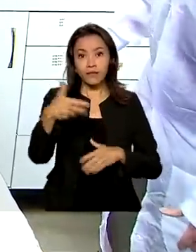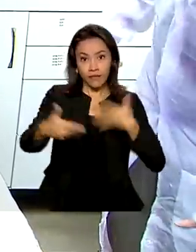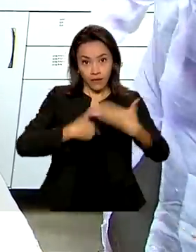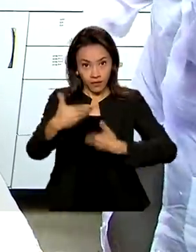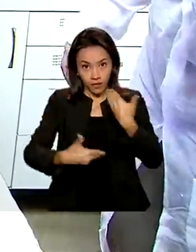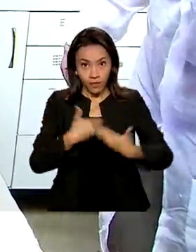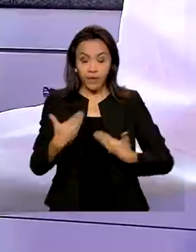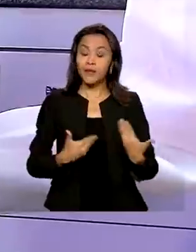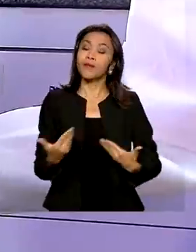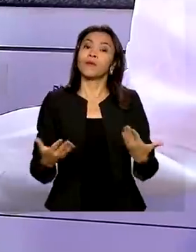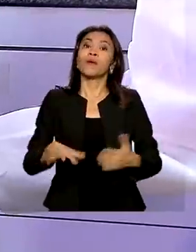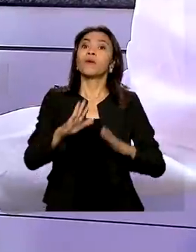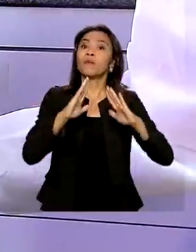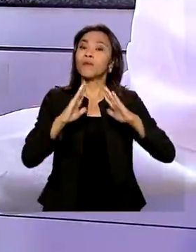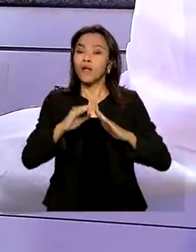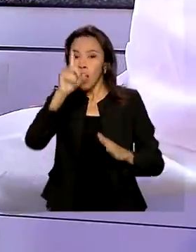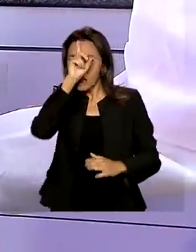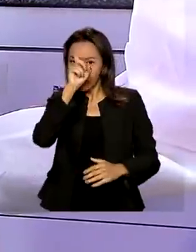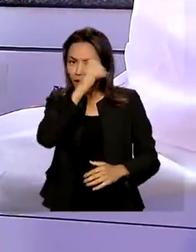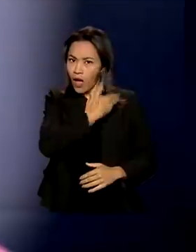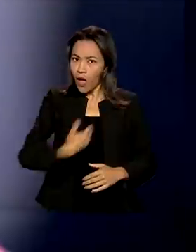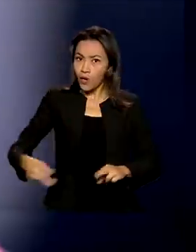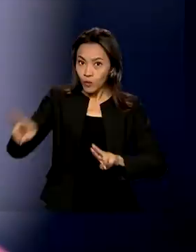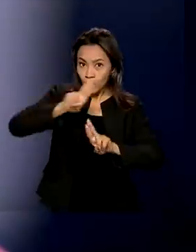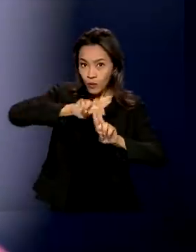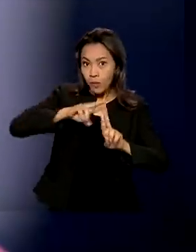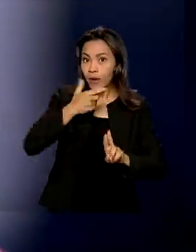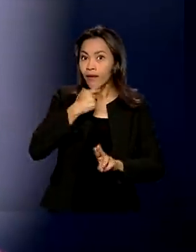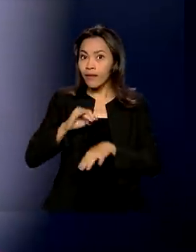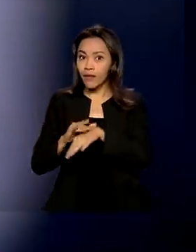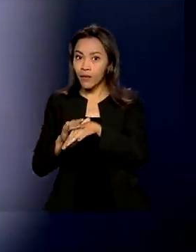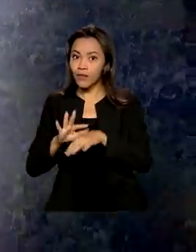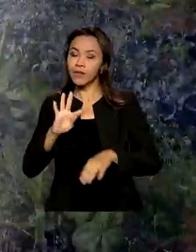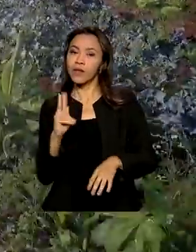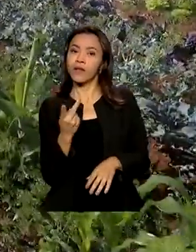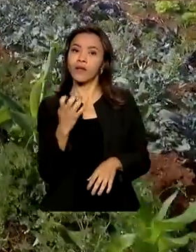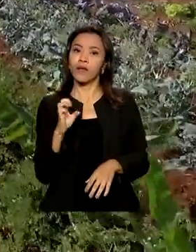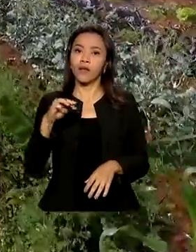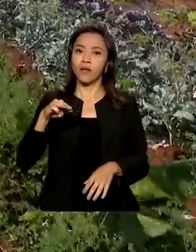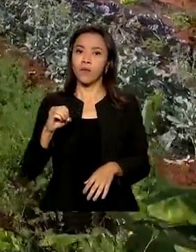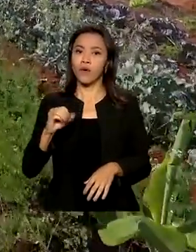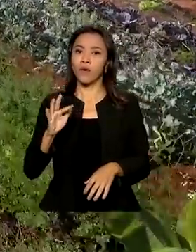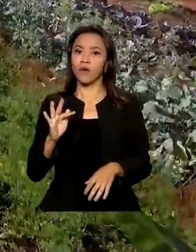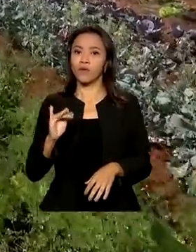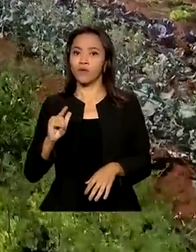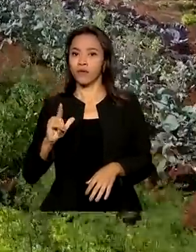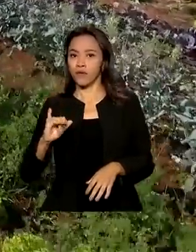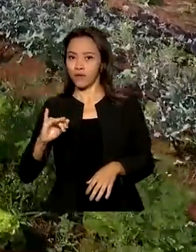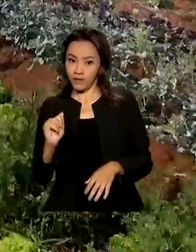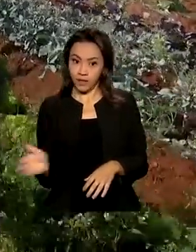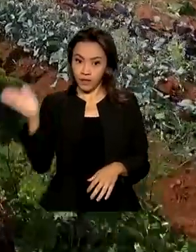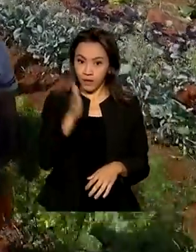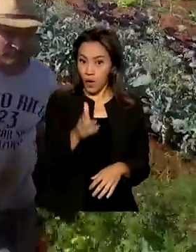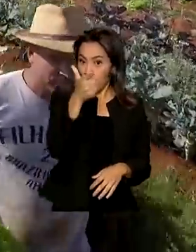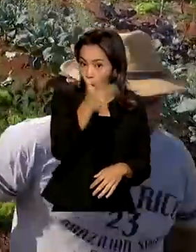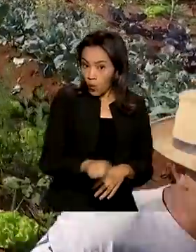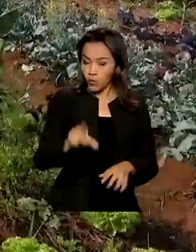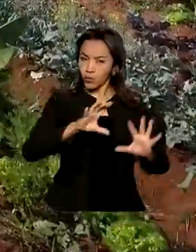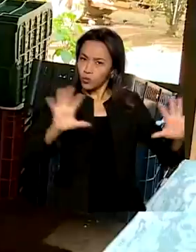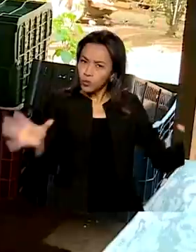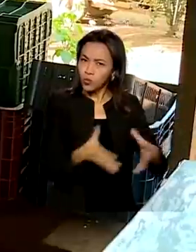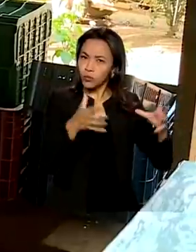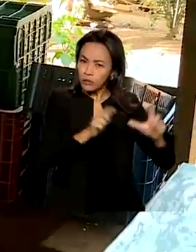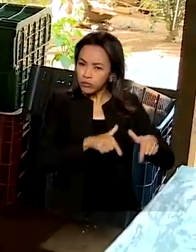SUS oferece para pacientes com hemofilia. E veja também, força-tarefa une esforços